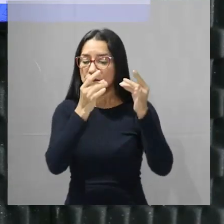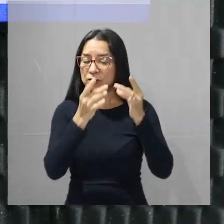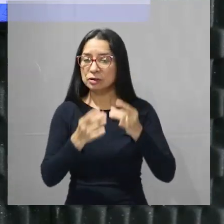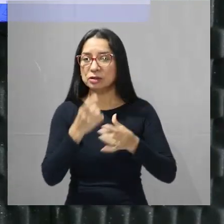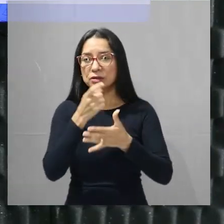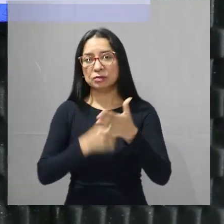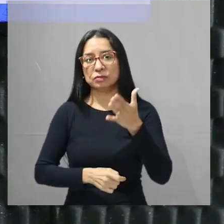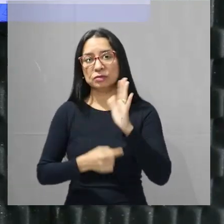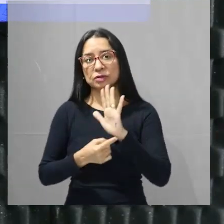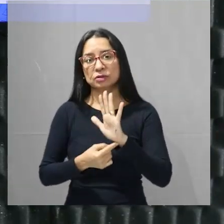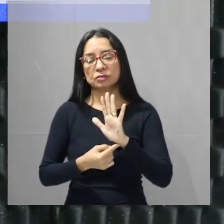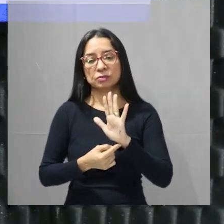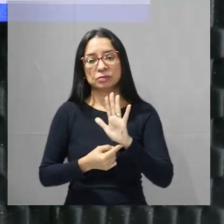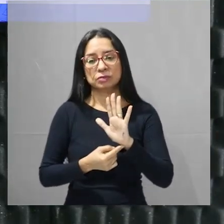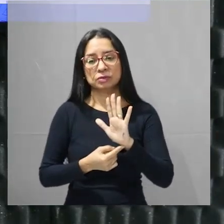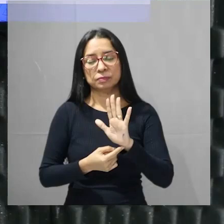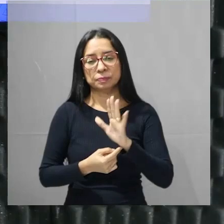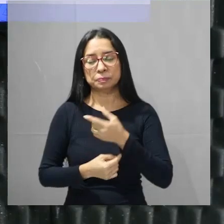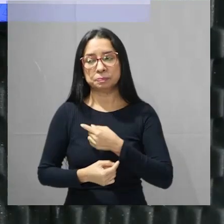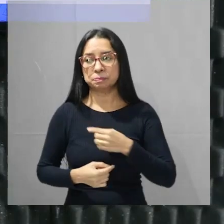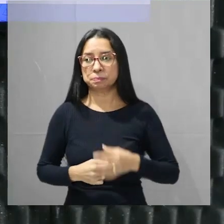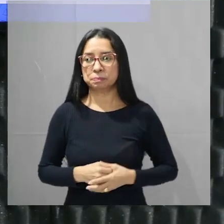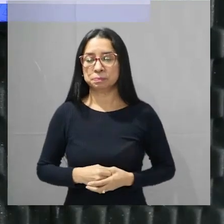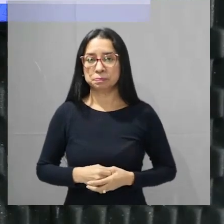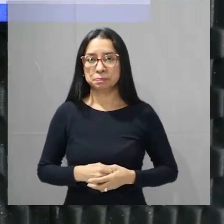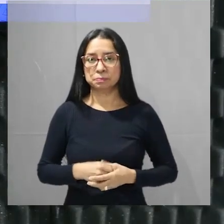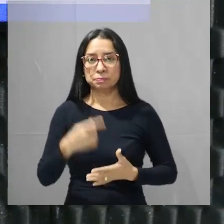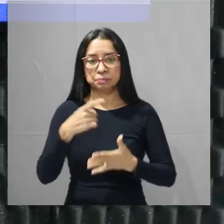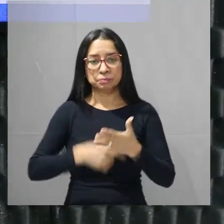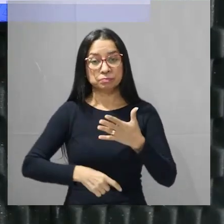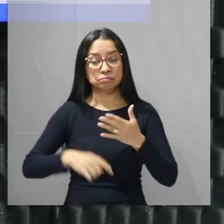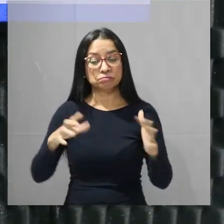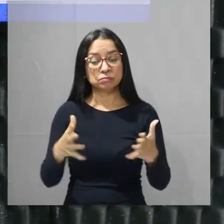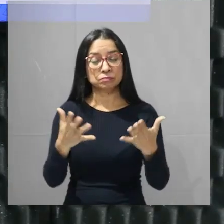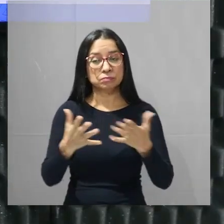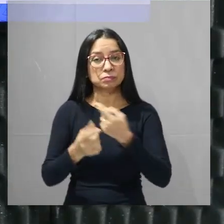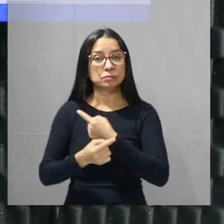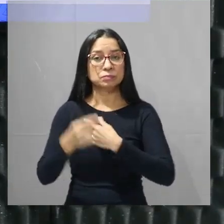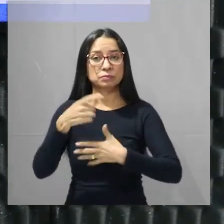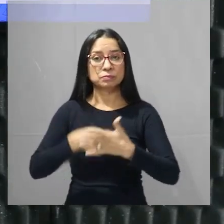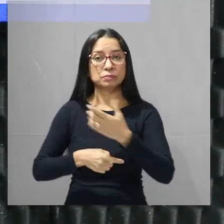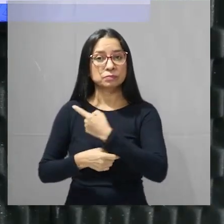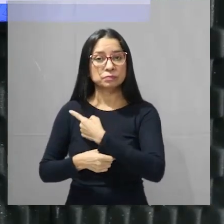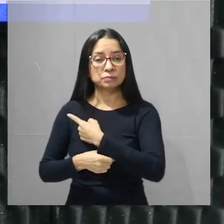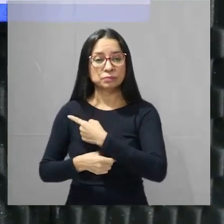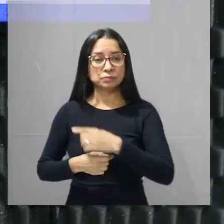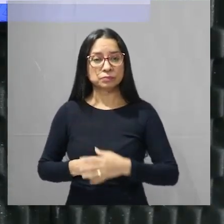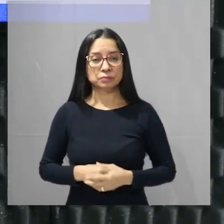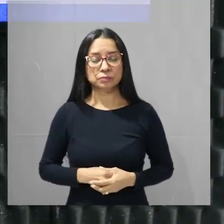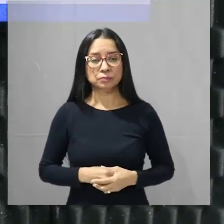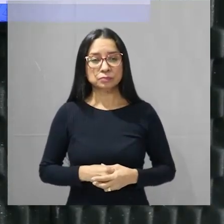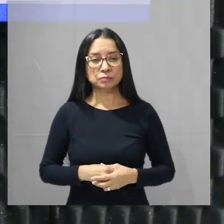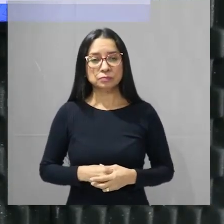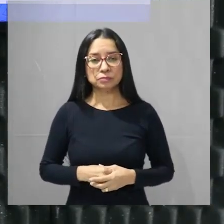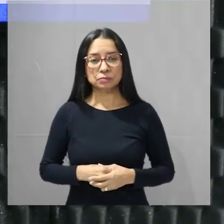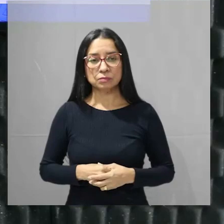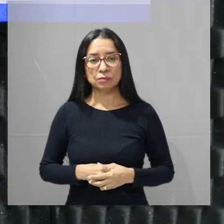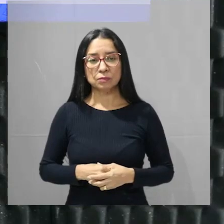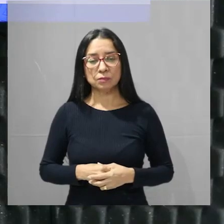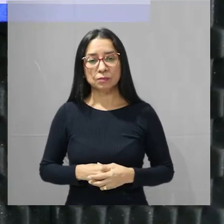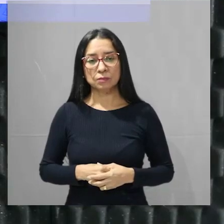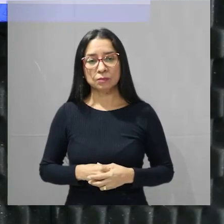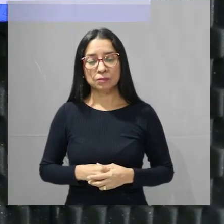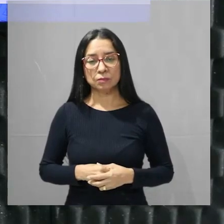vai trazer aqui essa consequência. Bora lá no texto motivador. Vamos ver o que ele diz. Com calma.